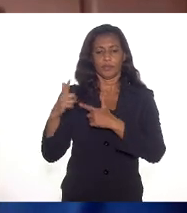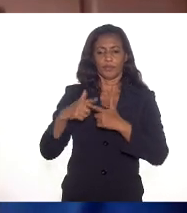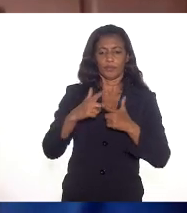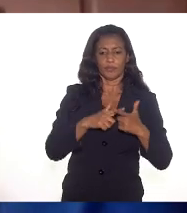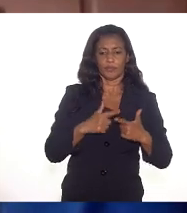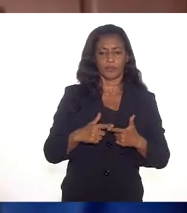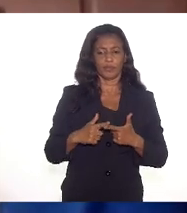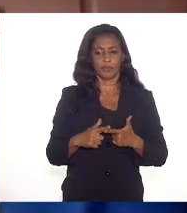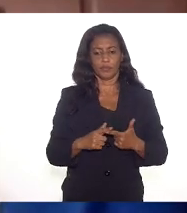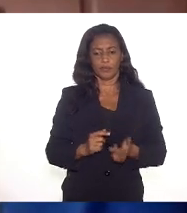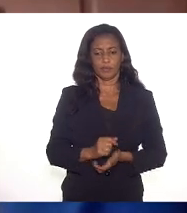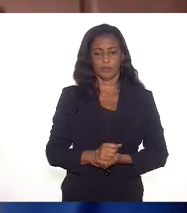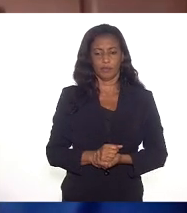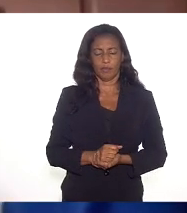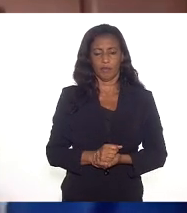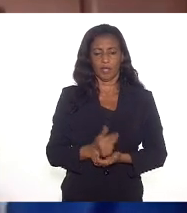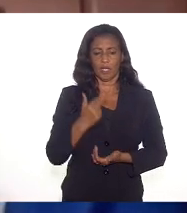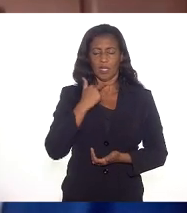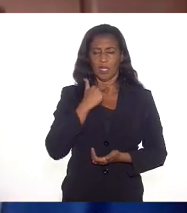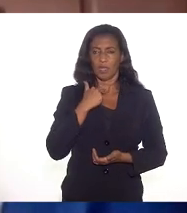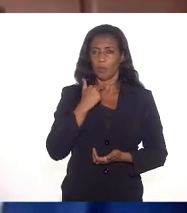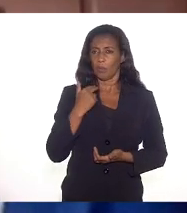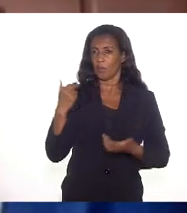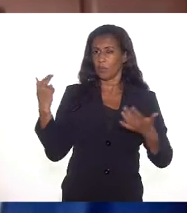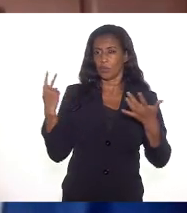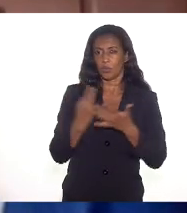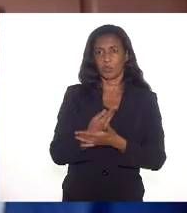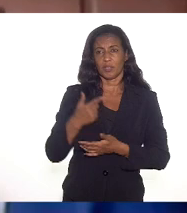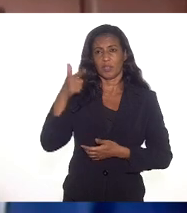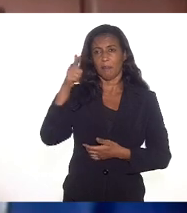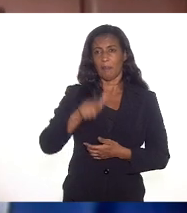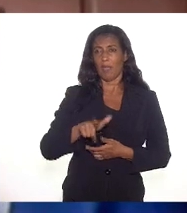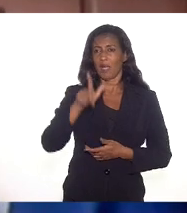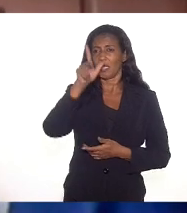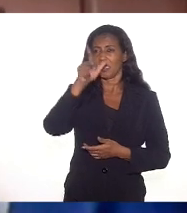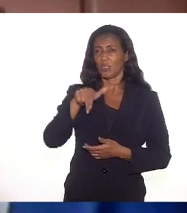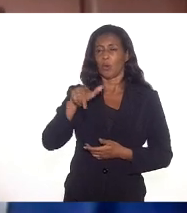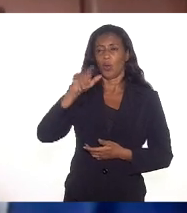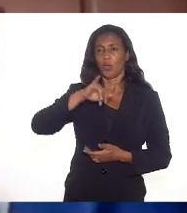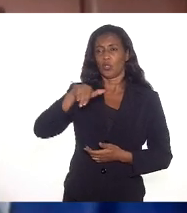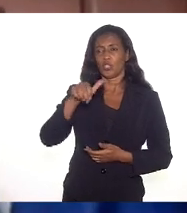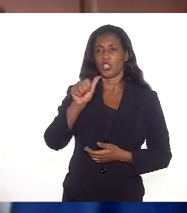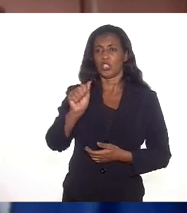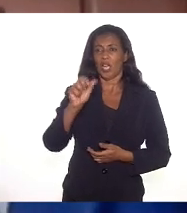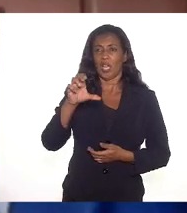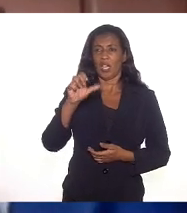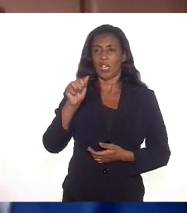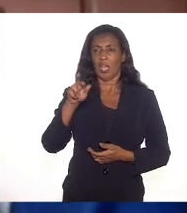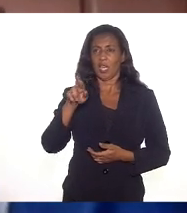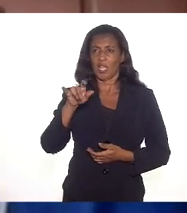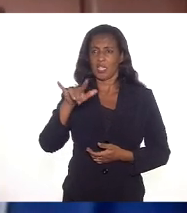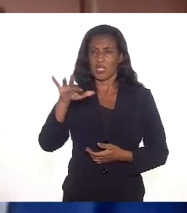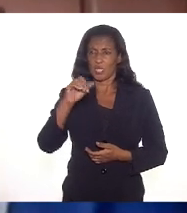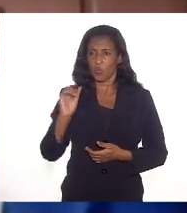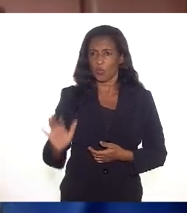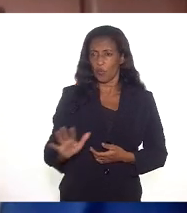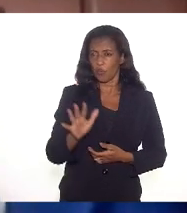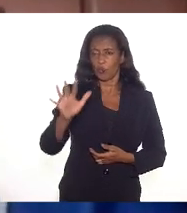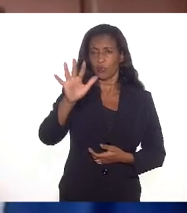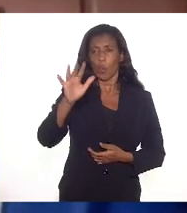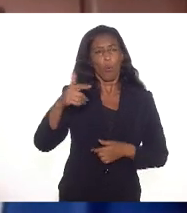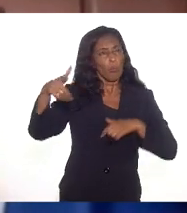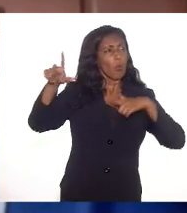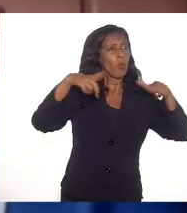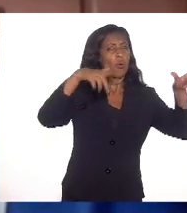situações que não devem acontecer mais como as do Jacarezinho. Então, é fundamental, e não só do Jacarezinho, como